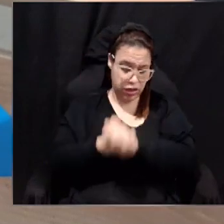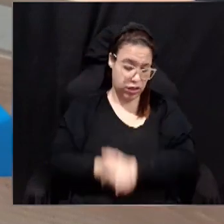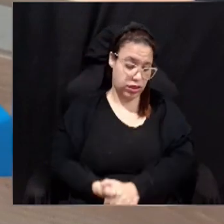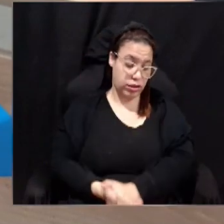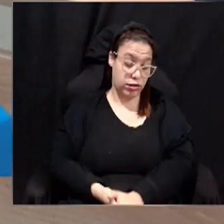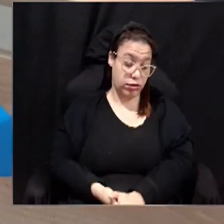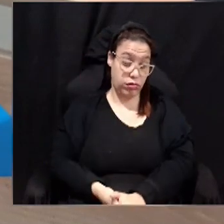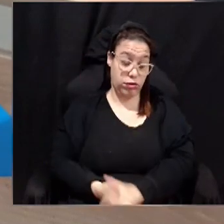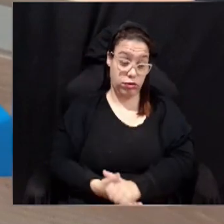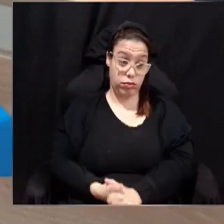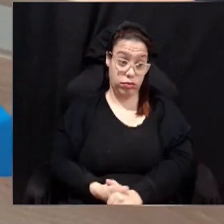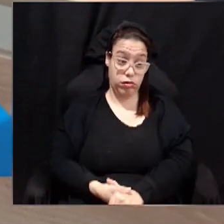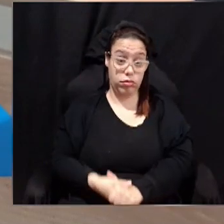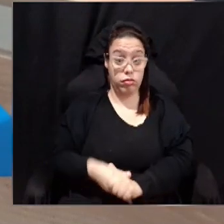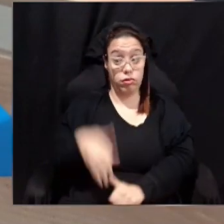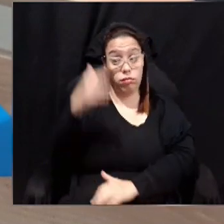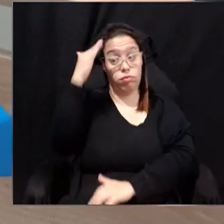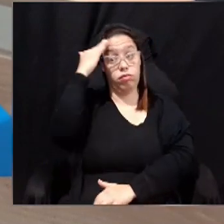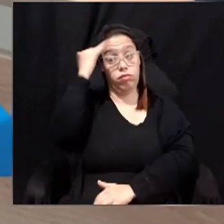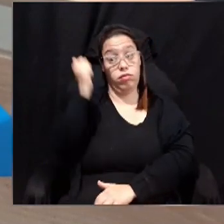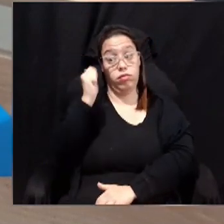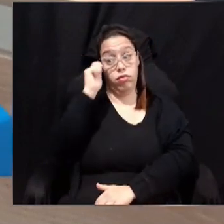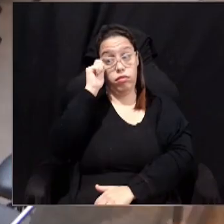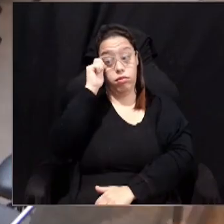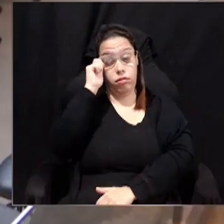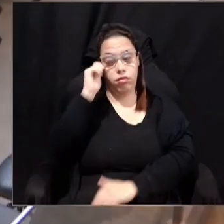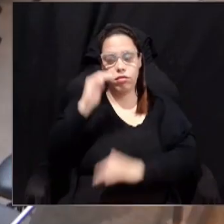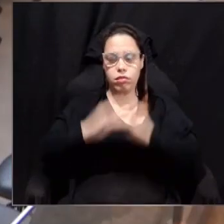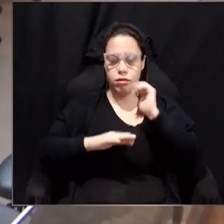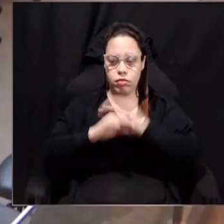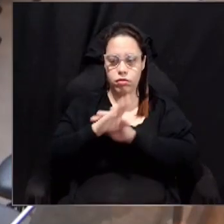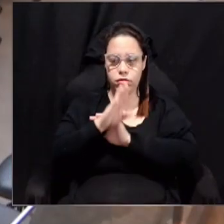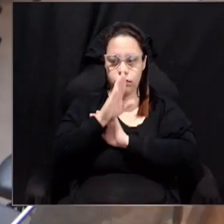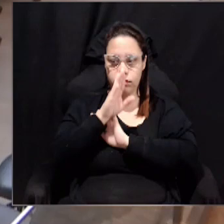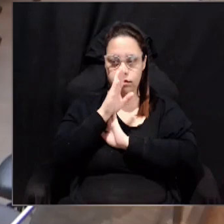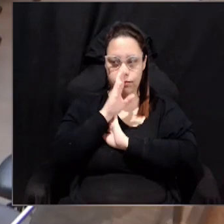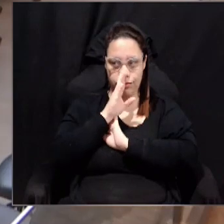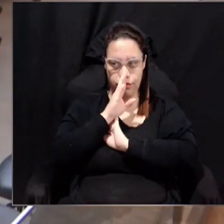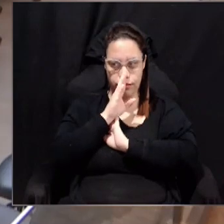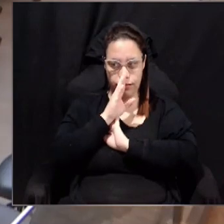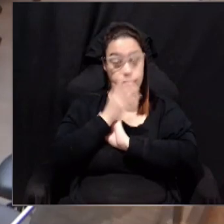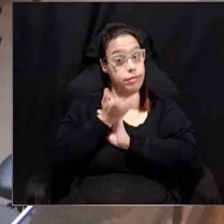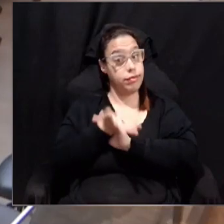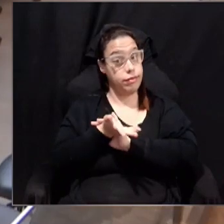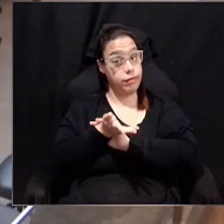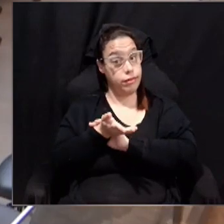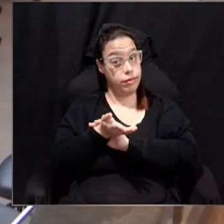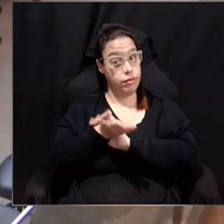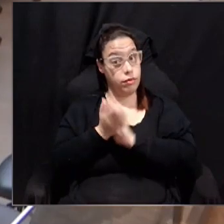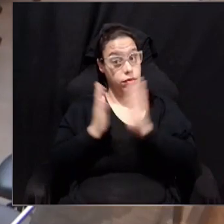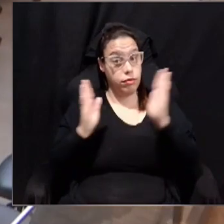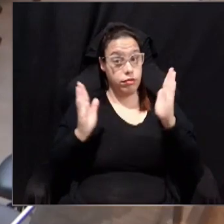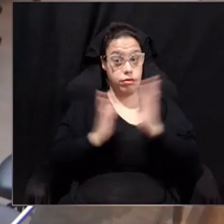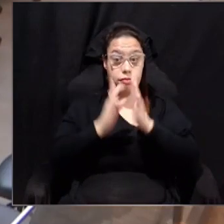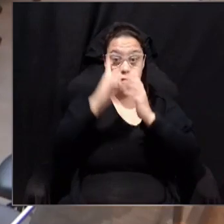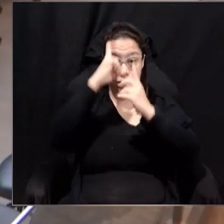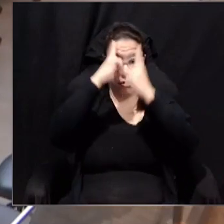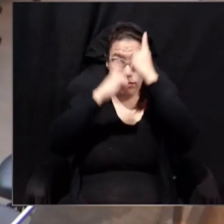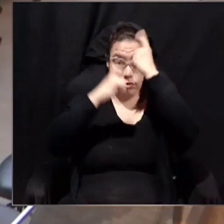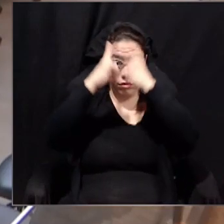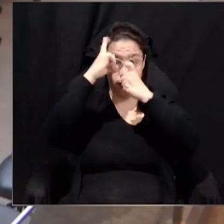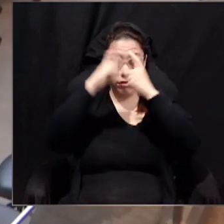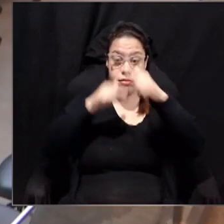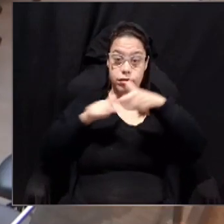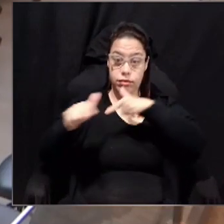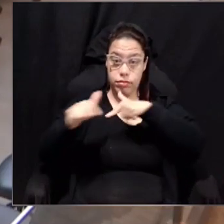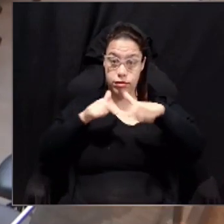gente sabe que é uma ação muito silenciosa. Para quem esteve cara a cara com a violência, o trabalho da